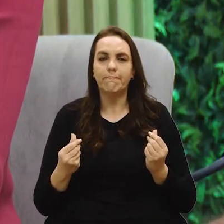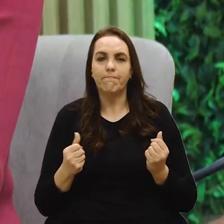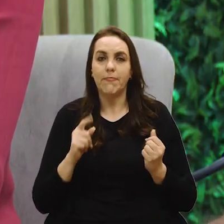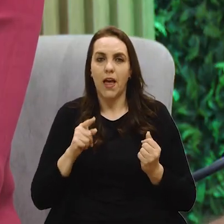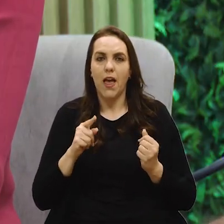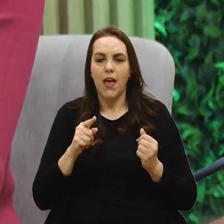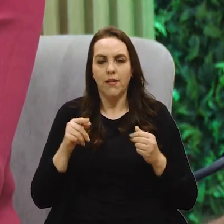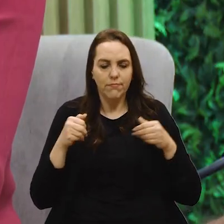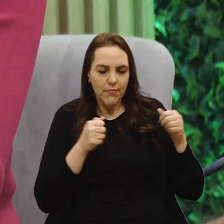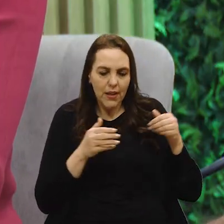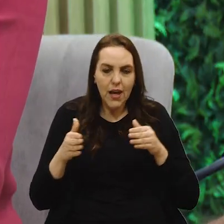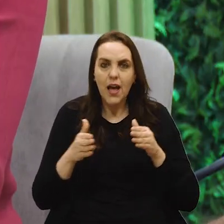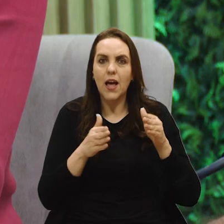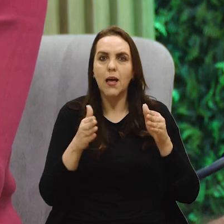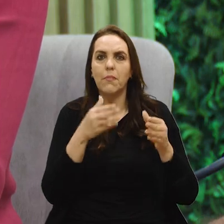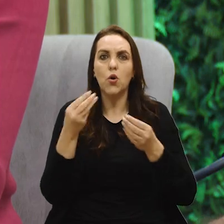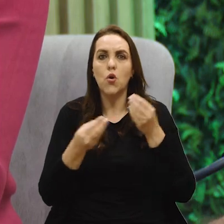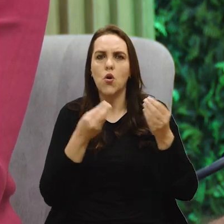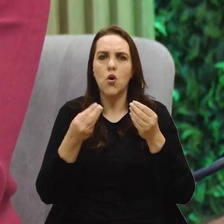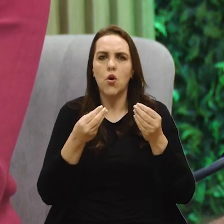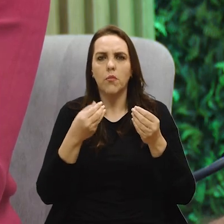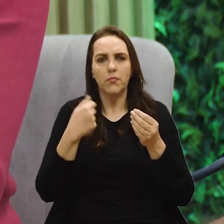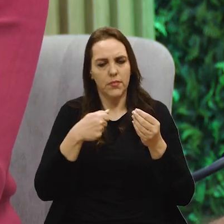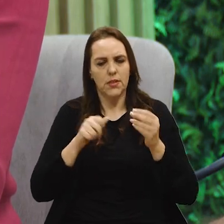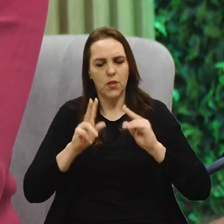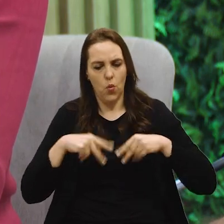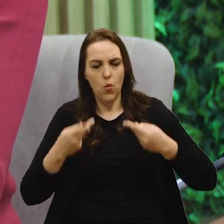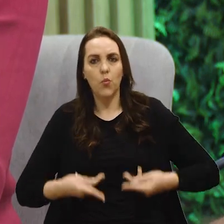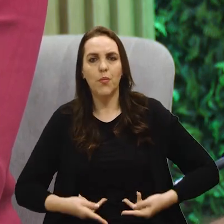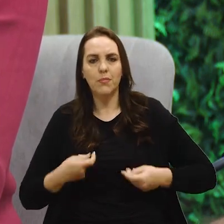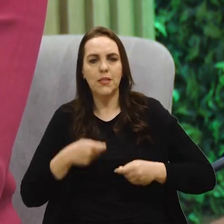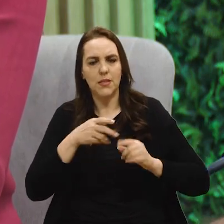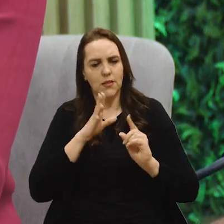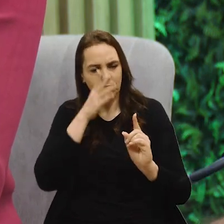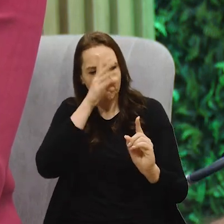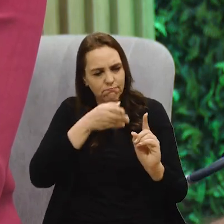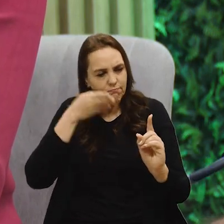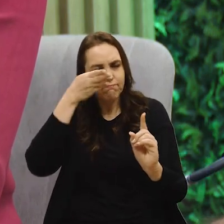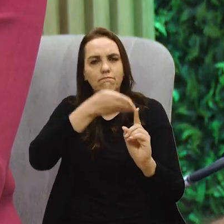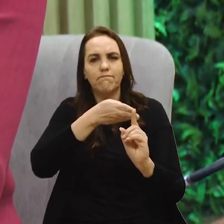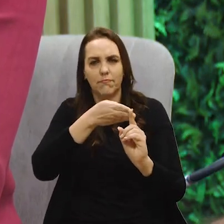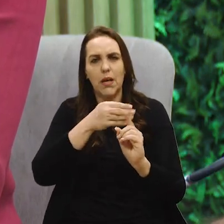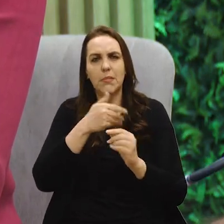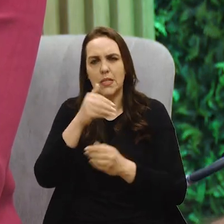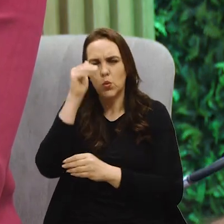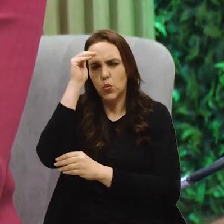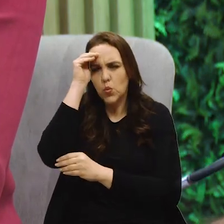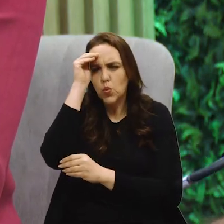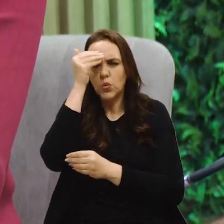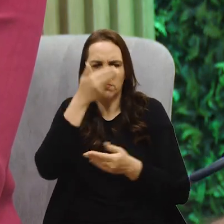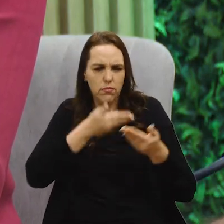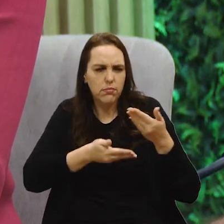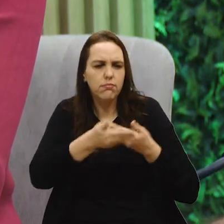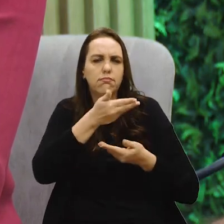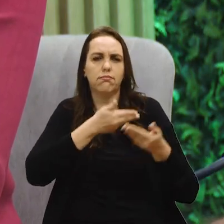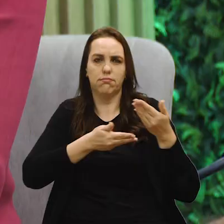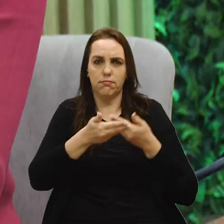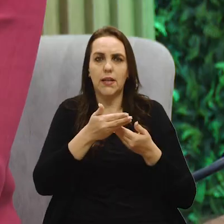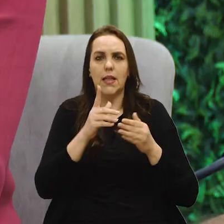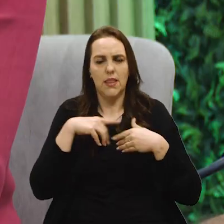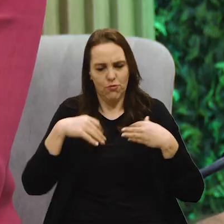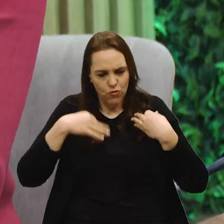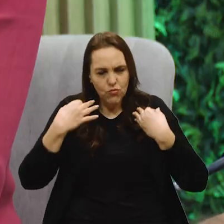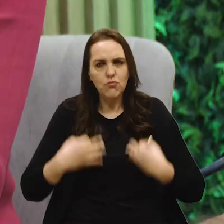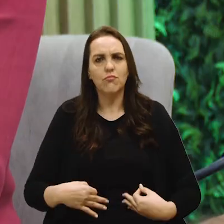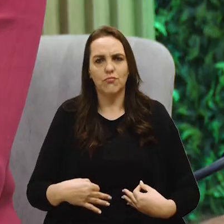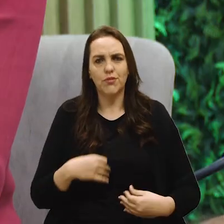é uma questão de direção para o ser humano. Todo ser humano, ele precisa sim, ele precisa ser ouvido, ele precisa ter